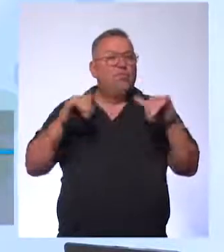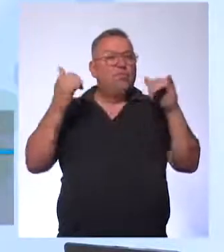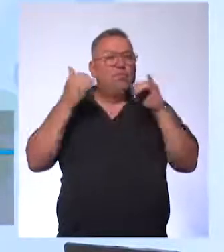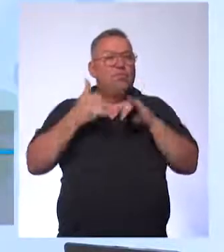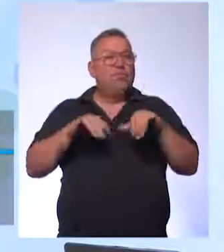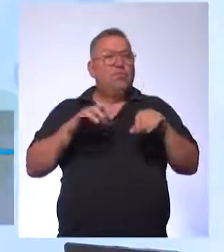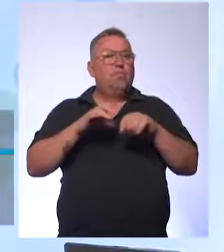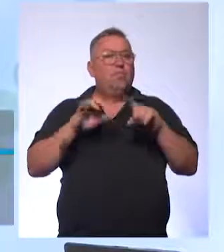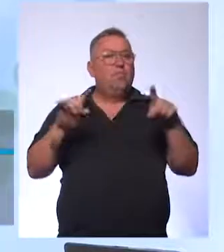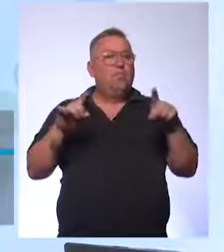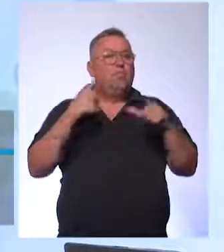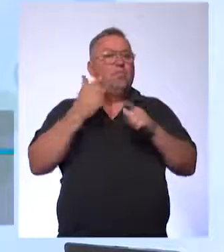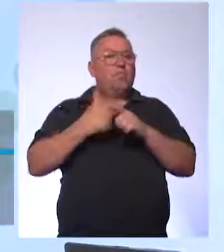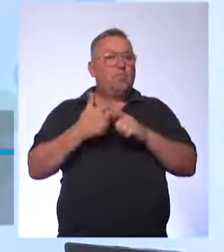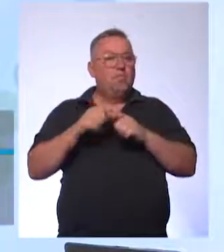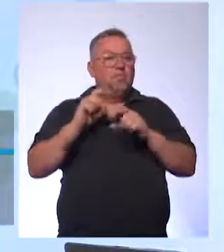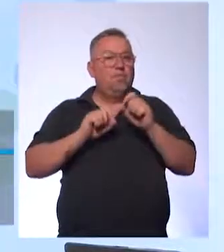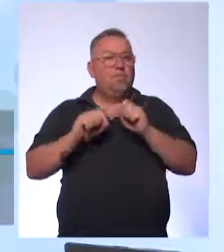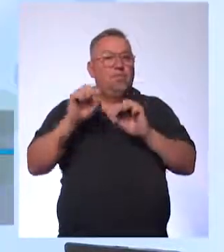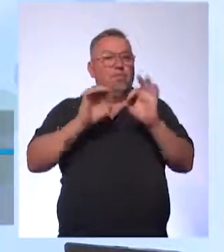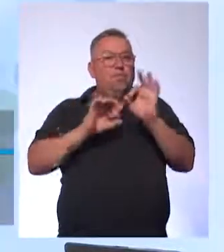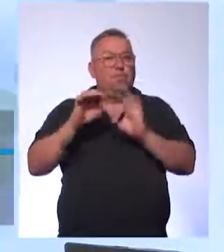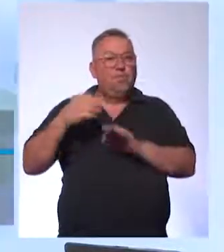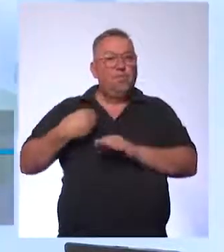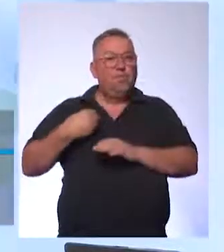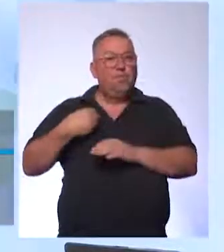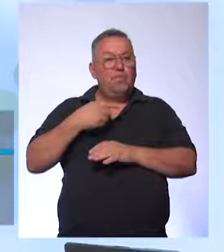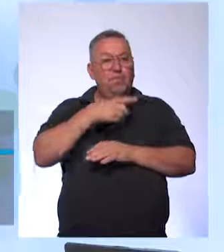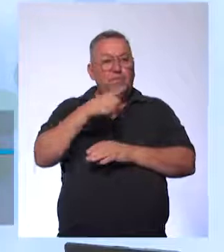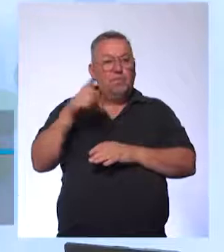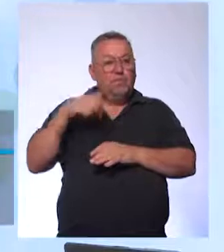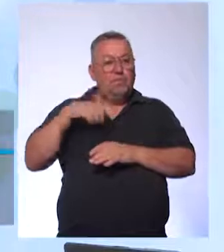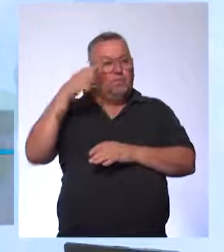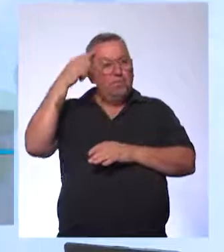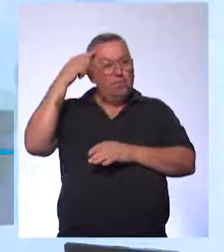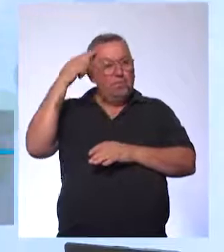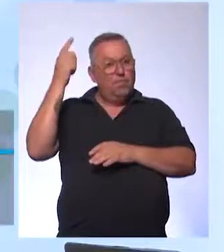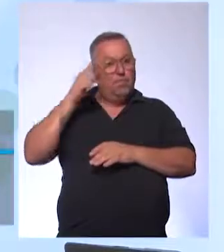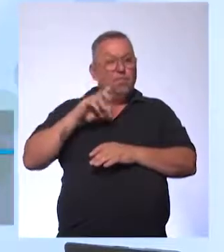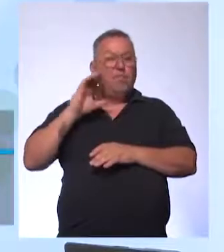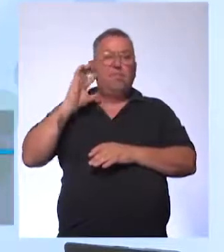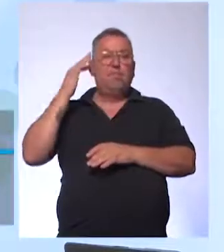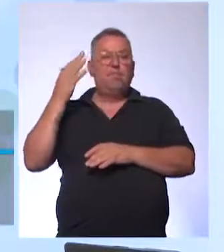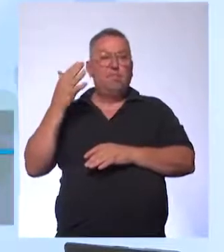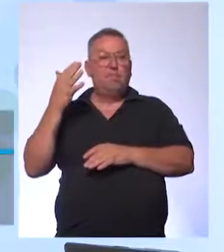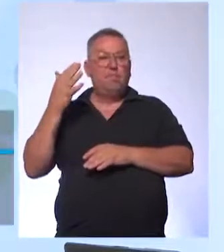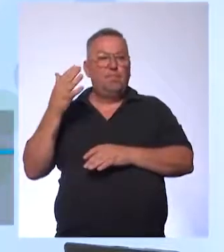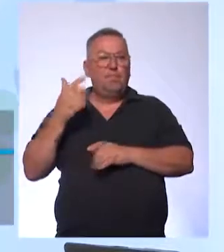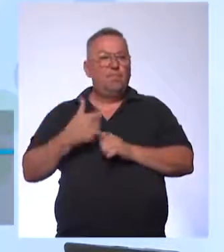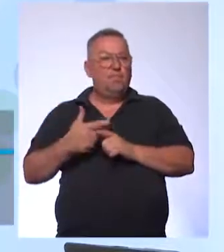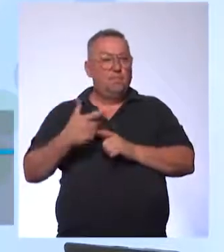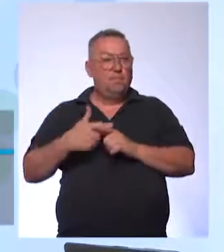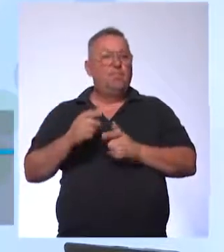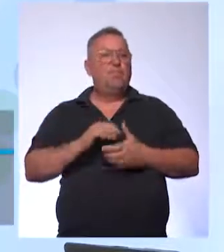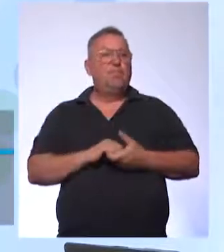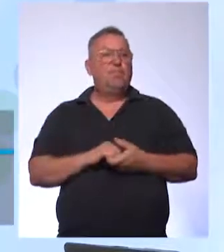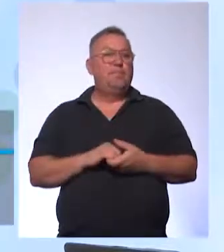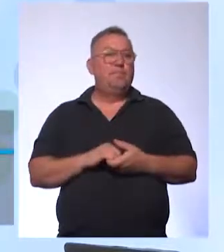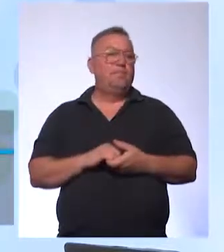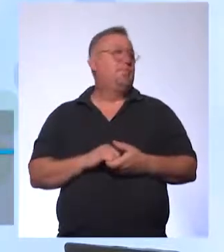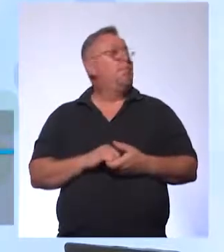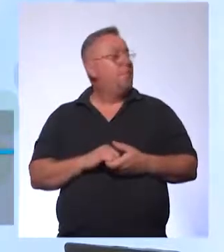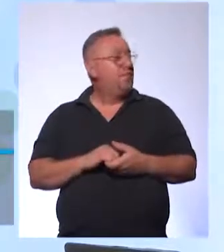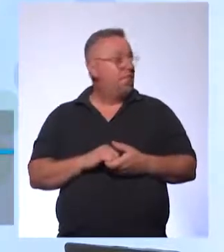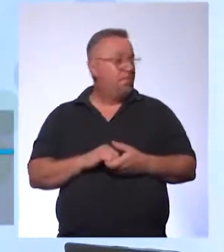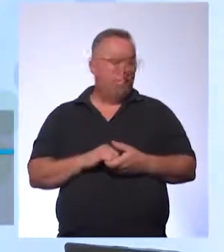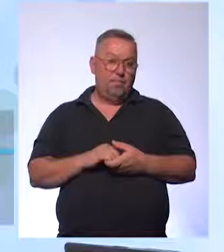enfim, é uma gama aí de projetos de vida que vocês podem pensar aí para tentar solucionar esses probleminhas. Tá ok? Então